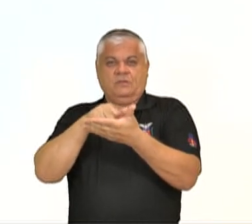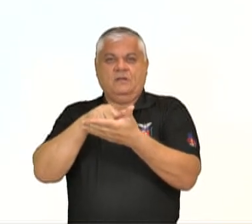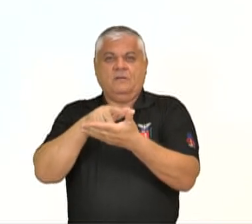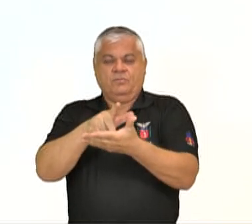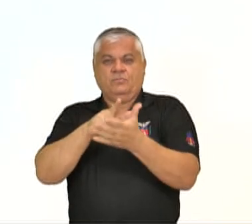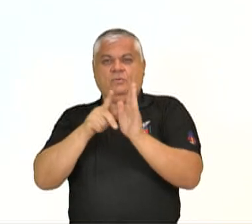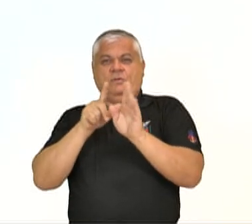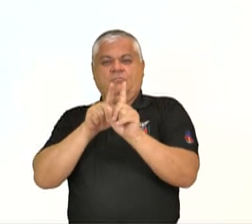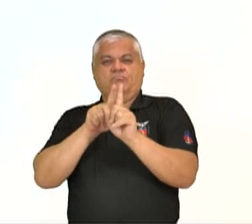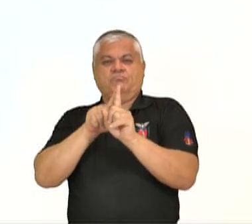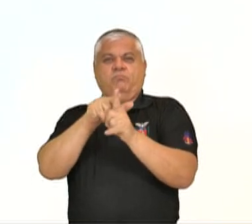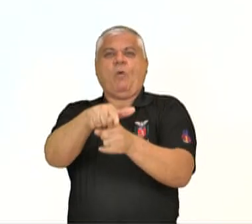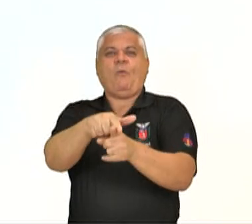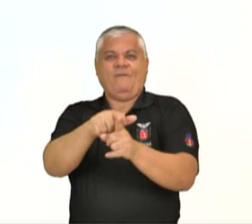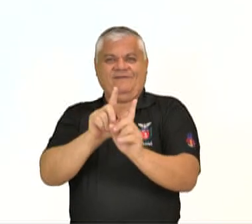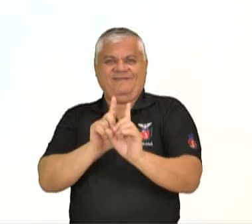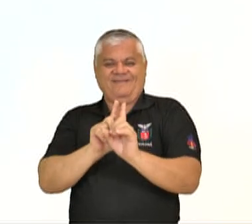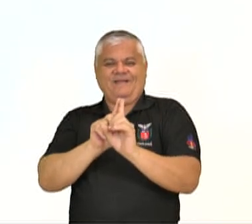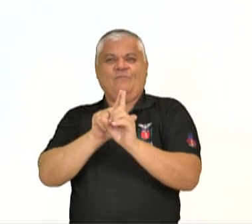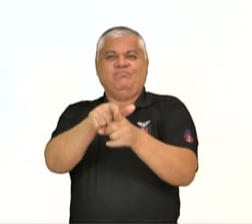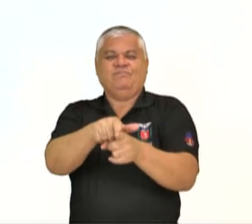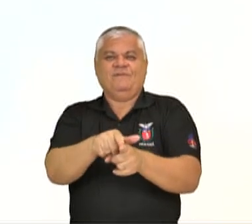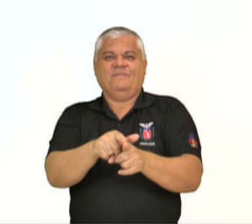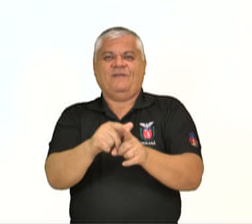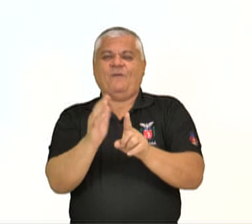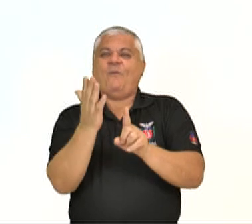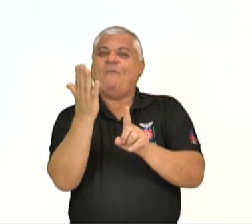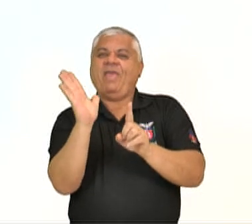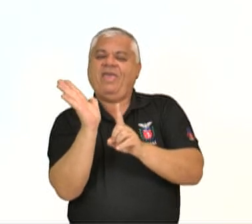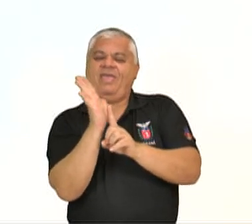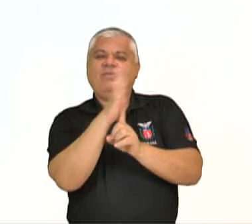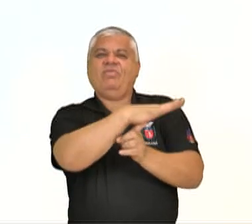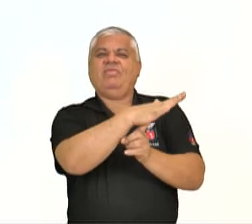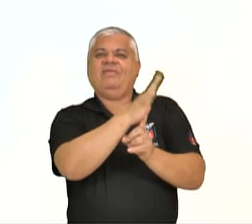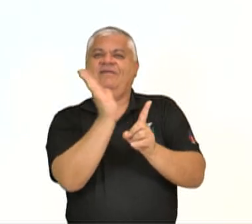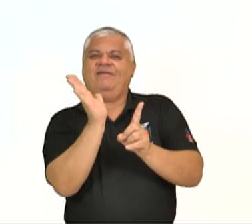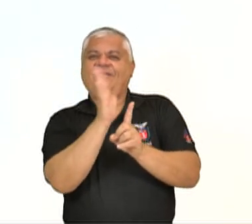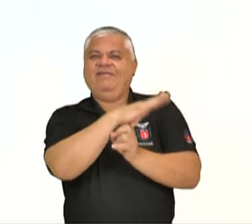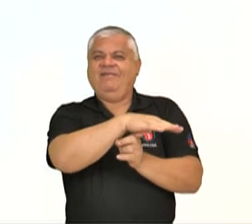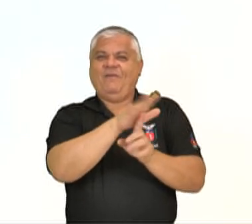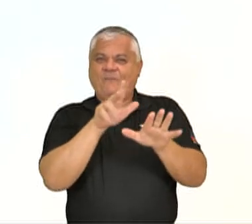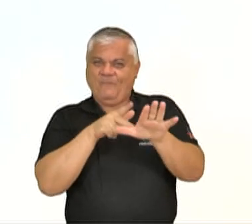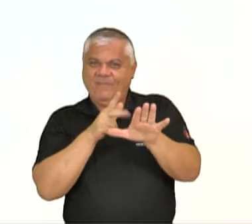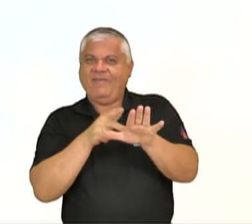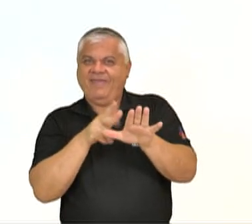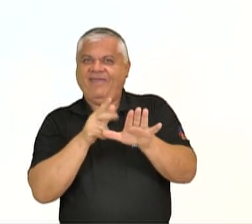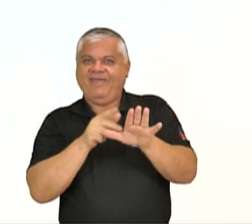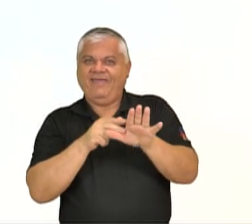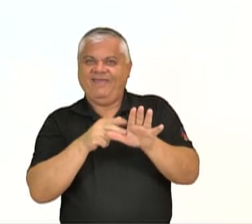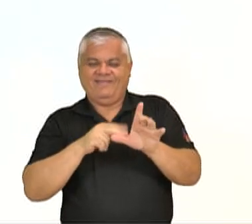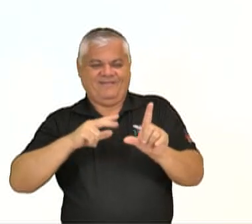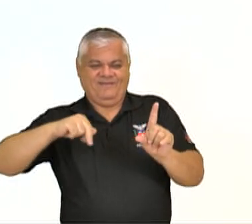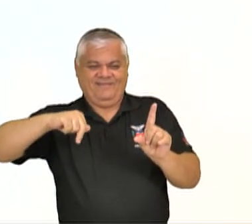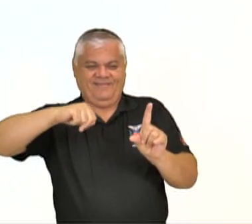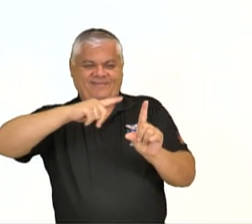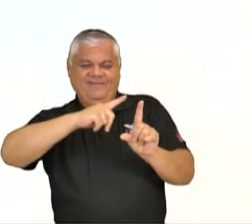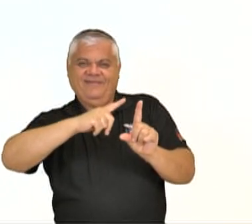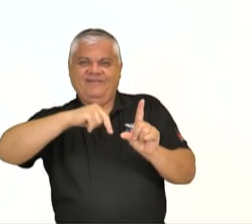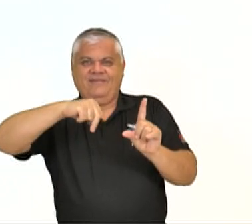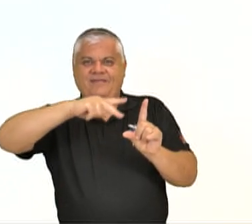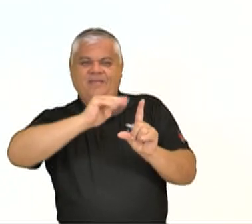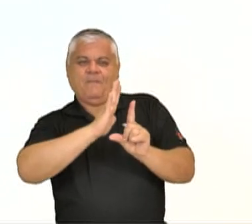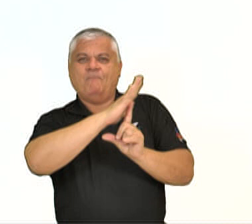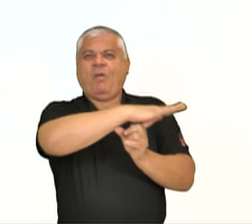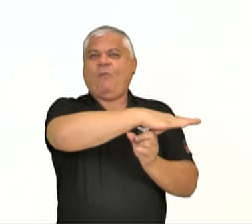tá? Esse chute, ele empurra o adversário. É como se o adversário chegasse muito perto e eu uso esse chute como